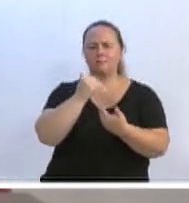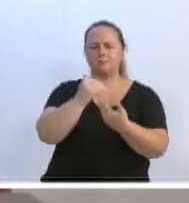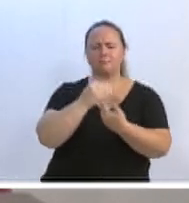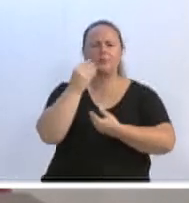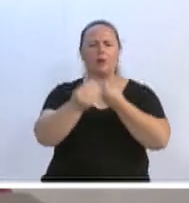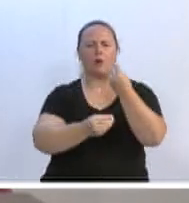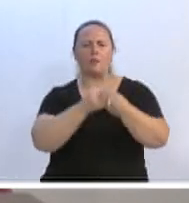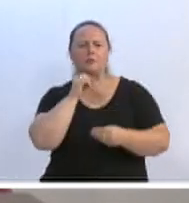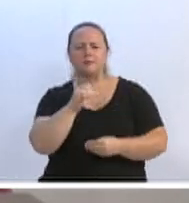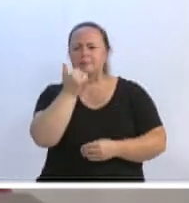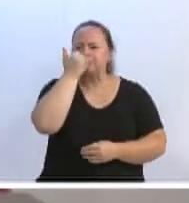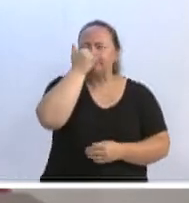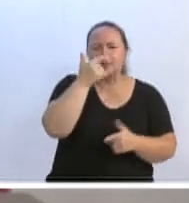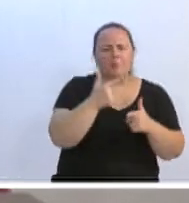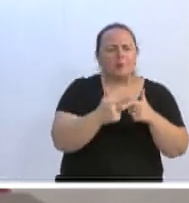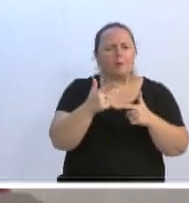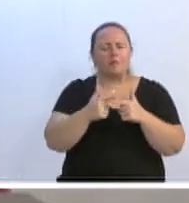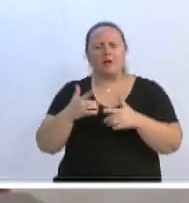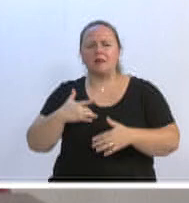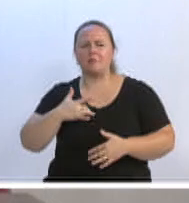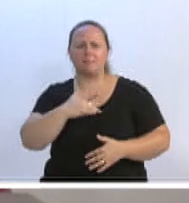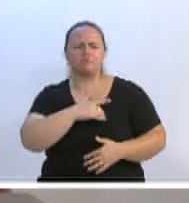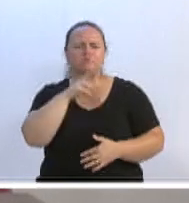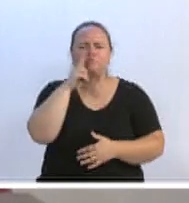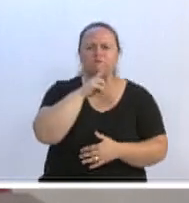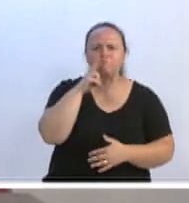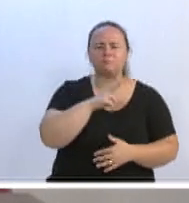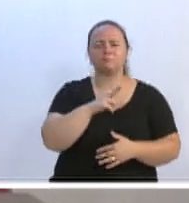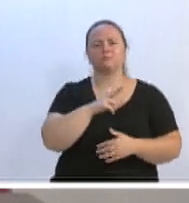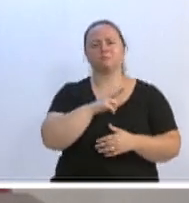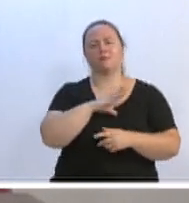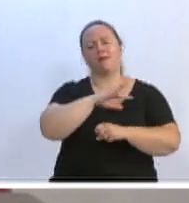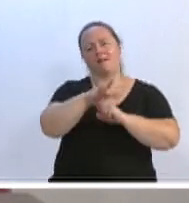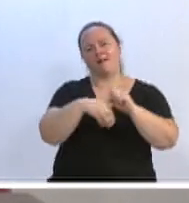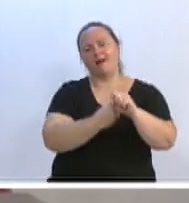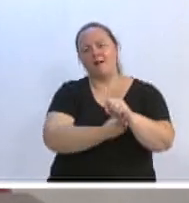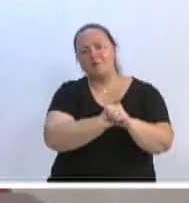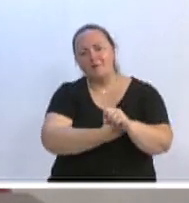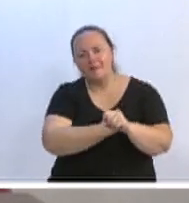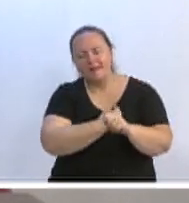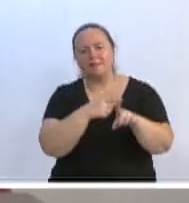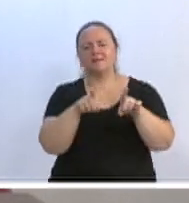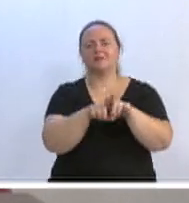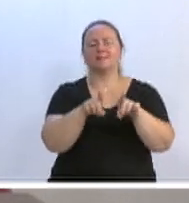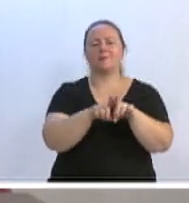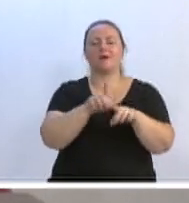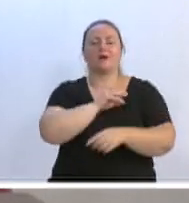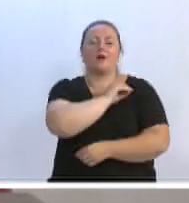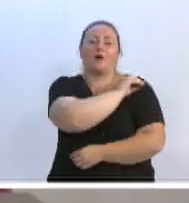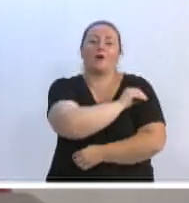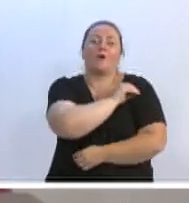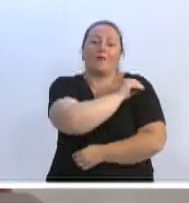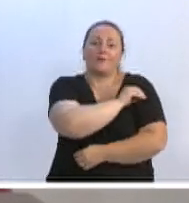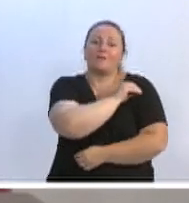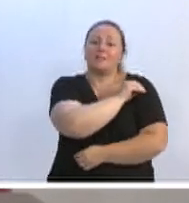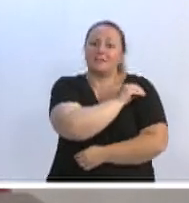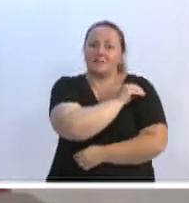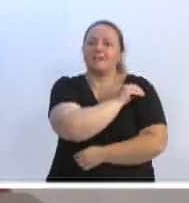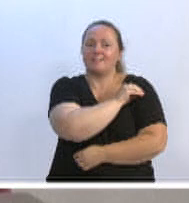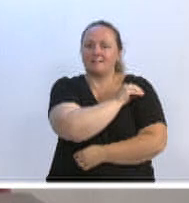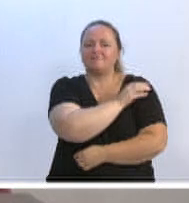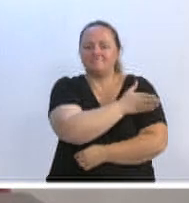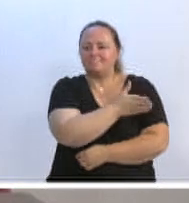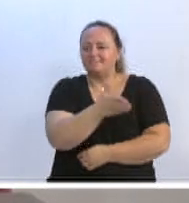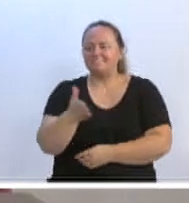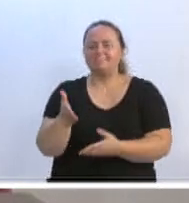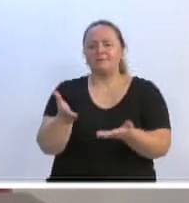socorros, educação ambiental, além de diversas oficinas que são praticadas ali para